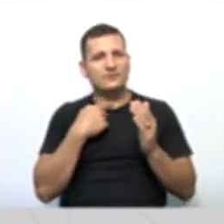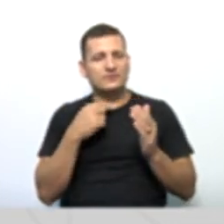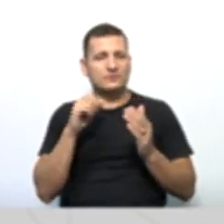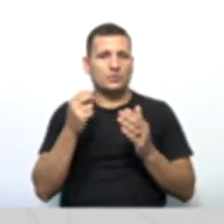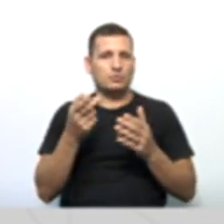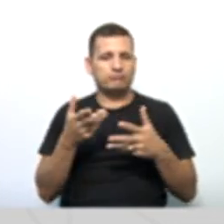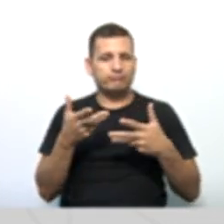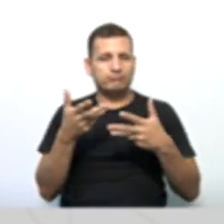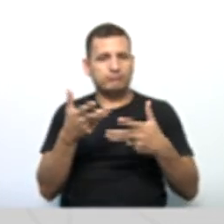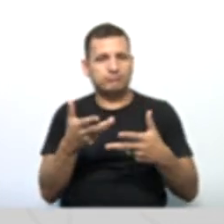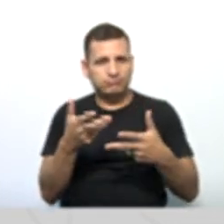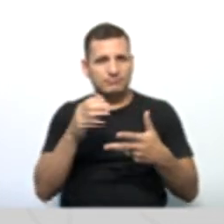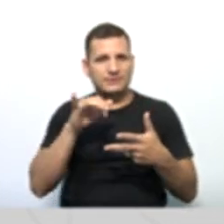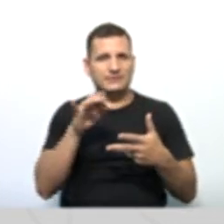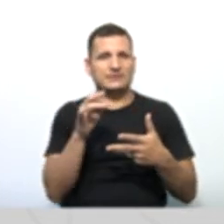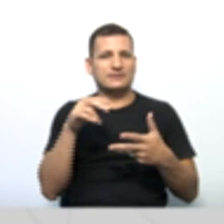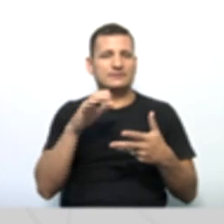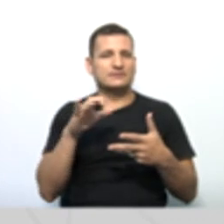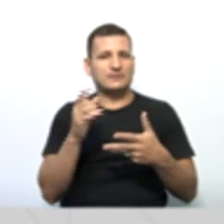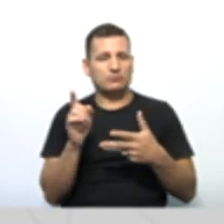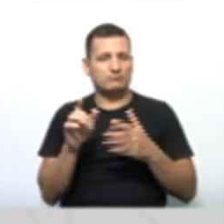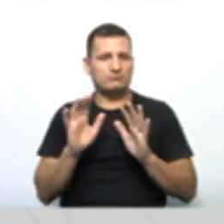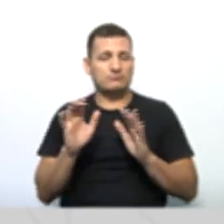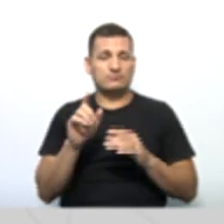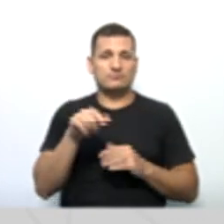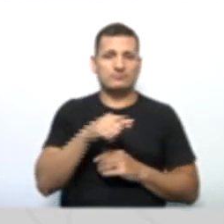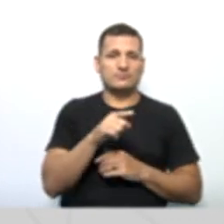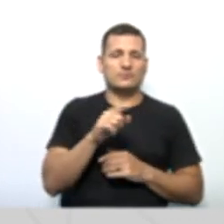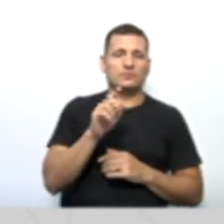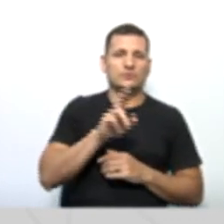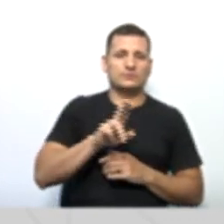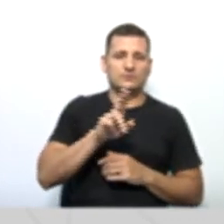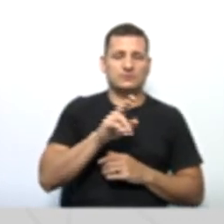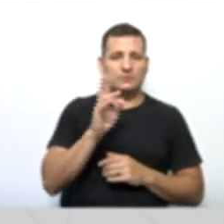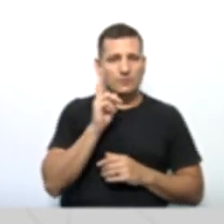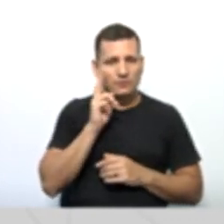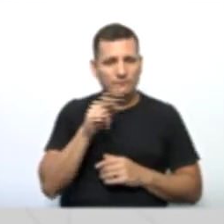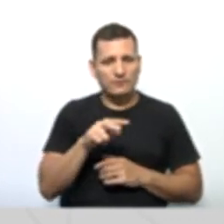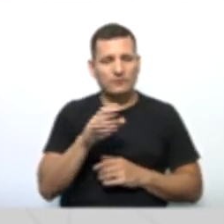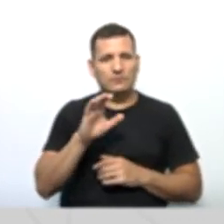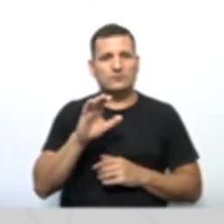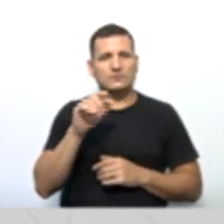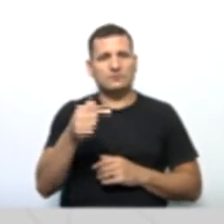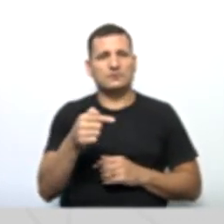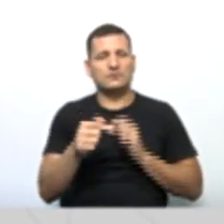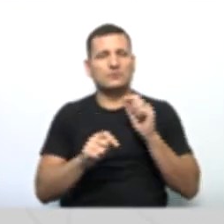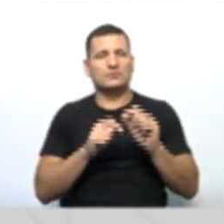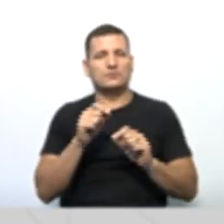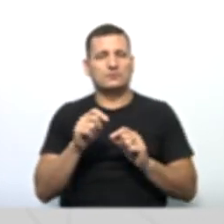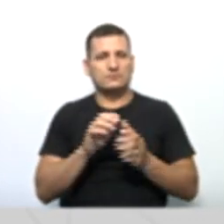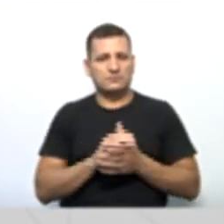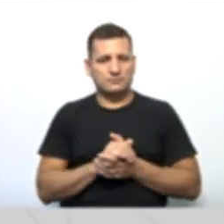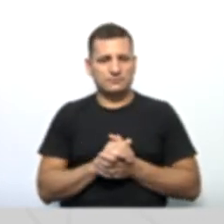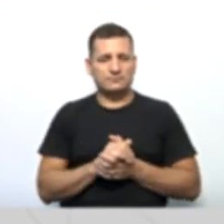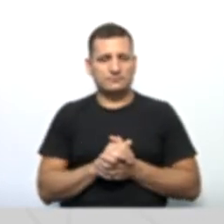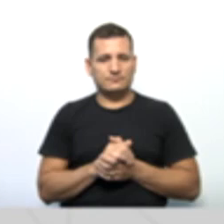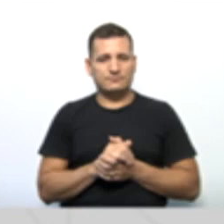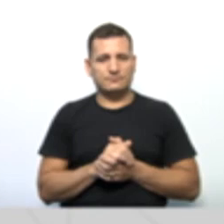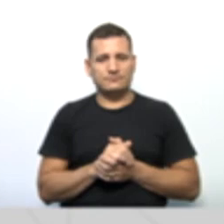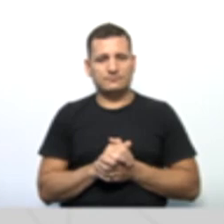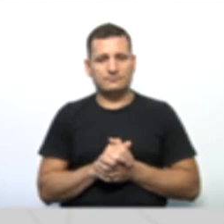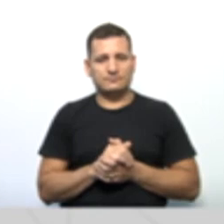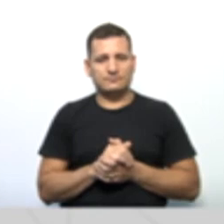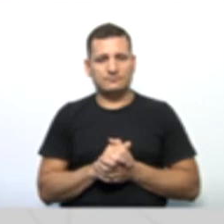assim, enquanto os utilitaristas vão olhar para a consequência, para aquilo que vai resultar a ação. E aí